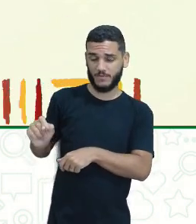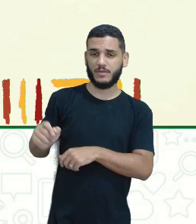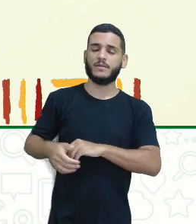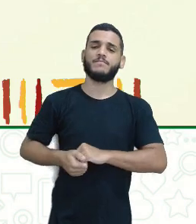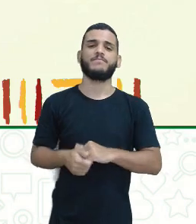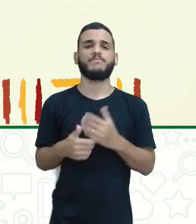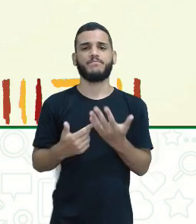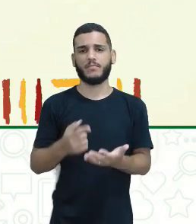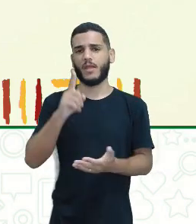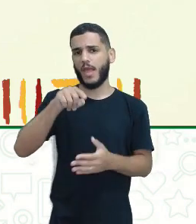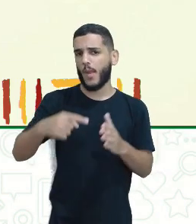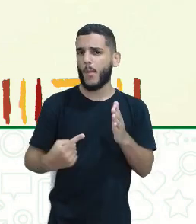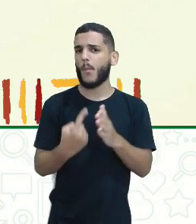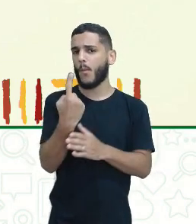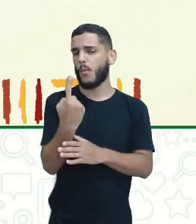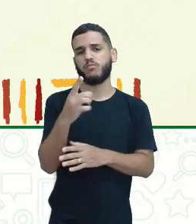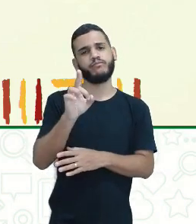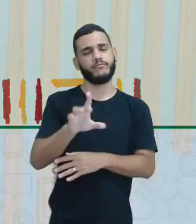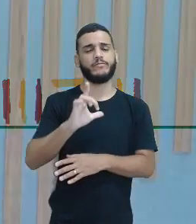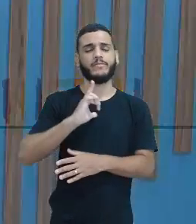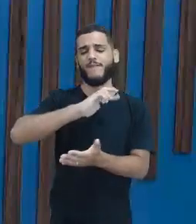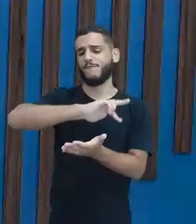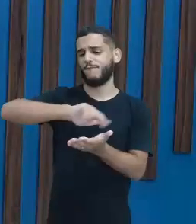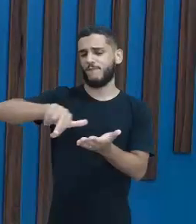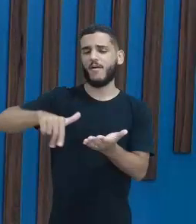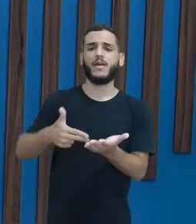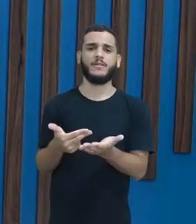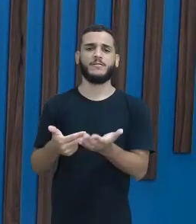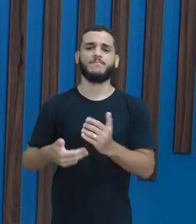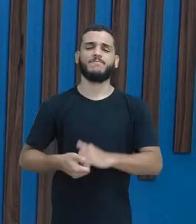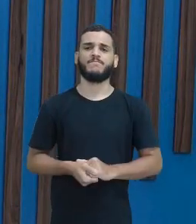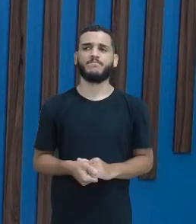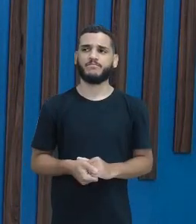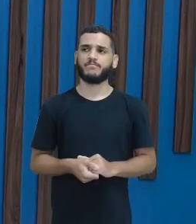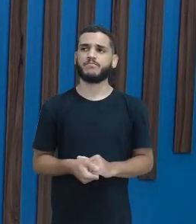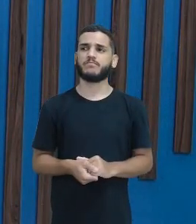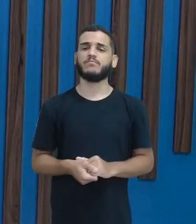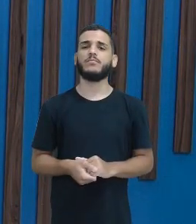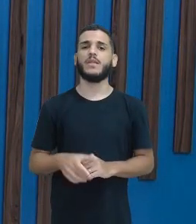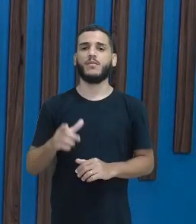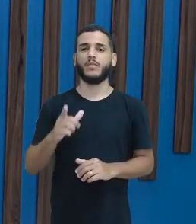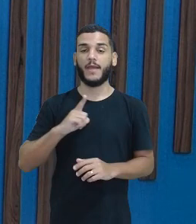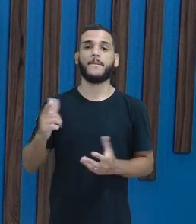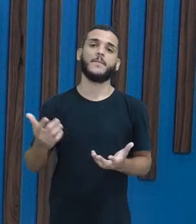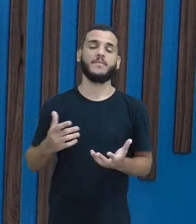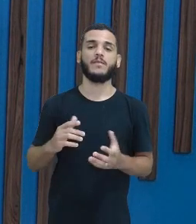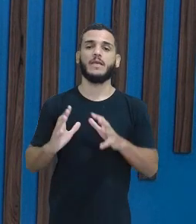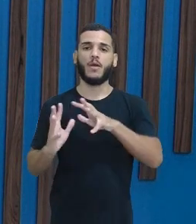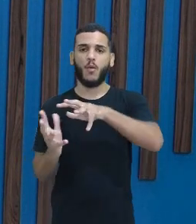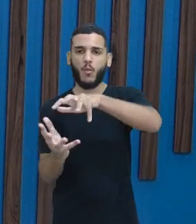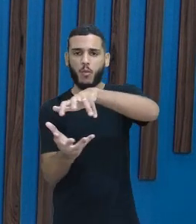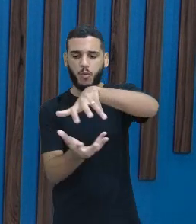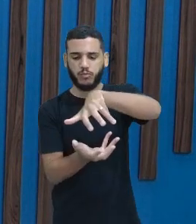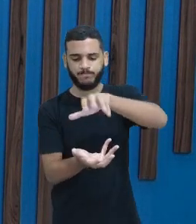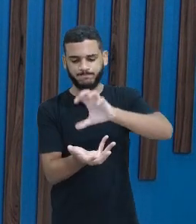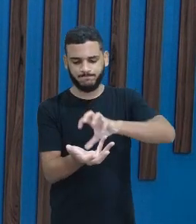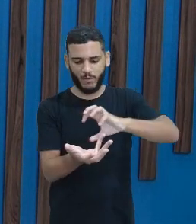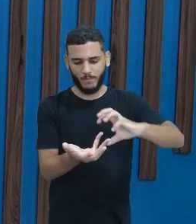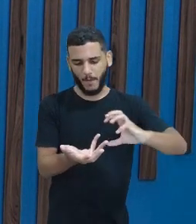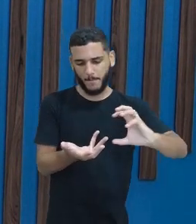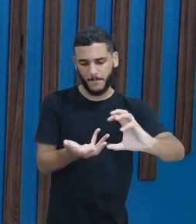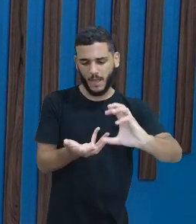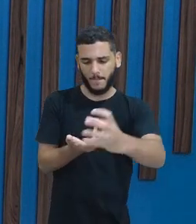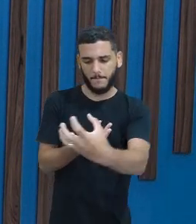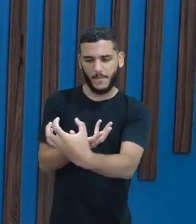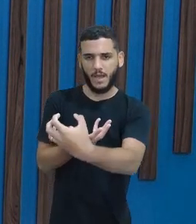África e tem muitos outros, tá bom? Então, com esse entendimento, a gente vai compreender, e